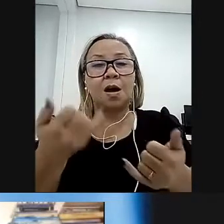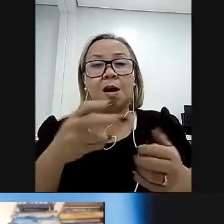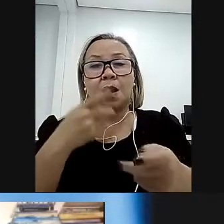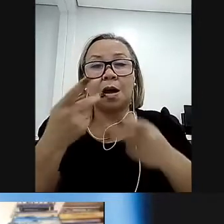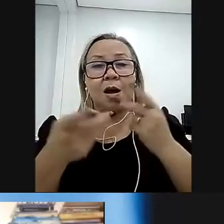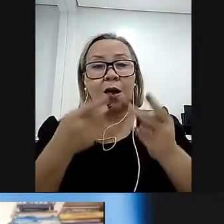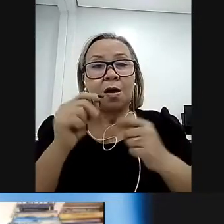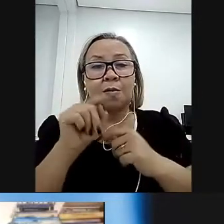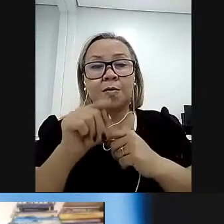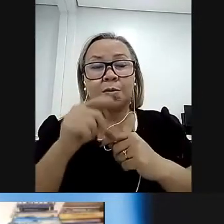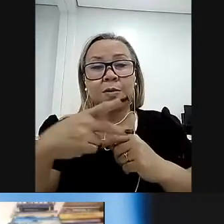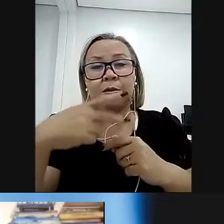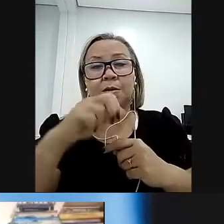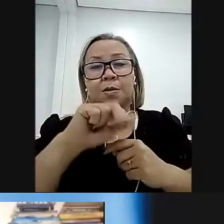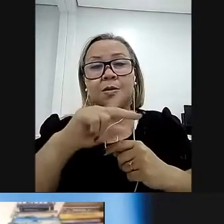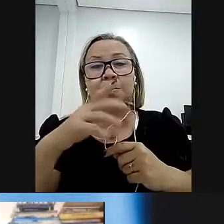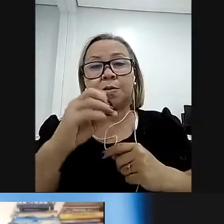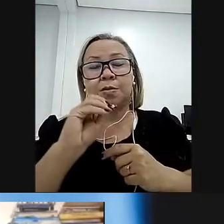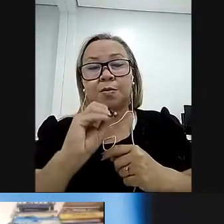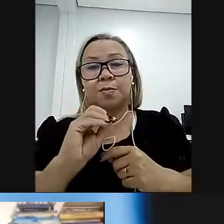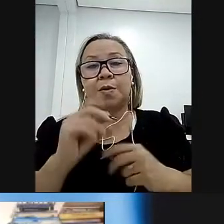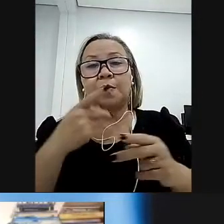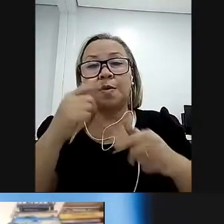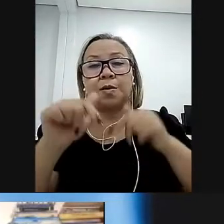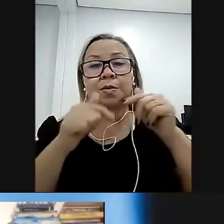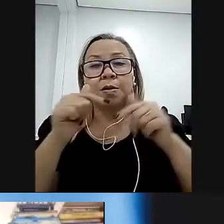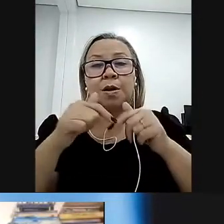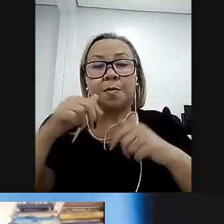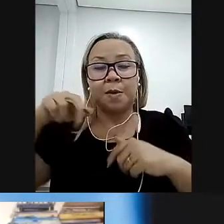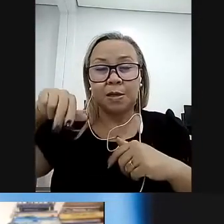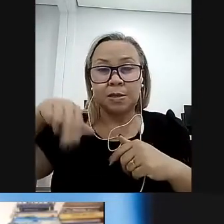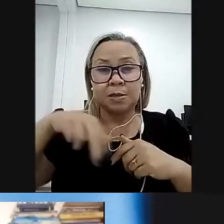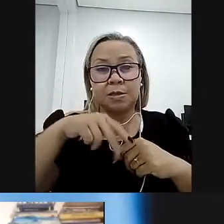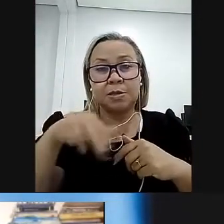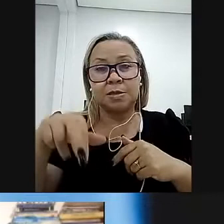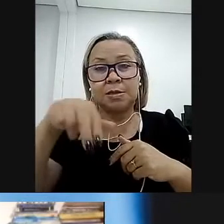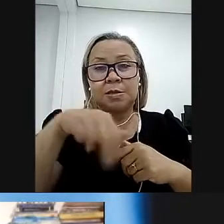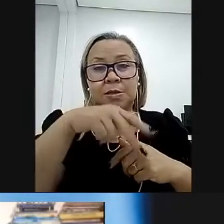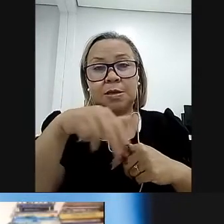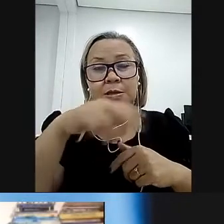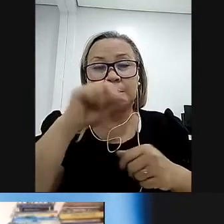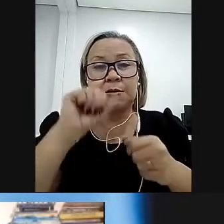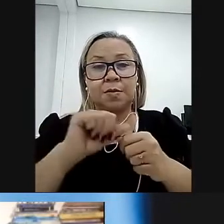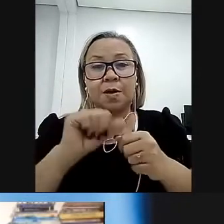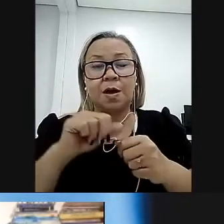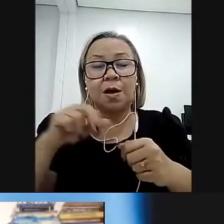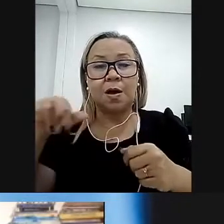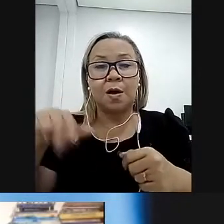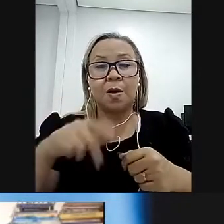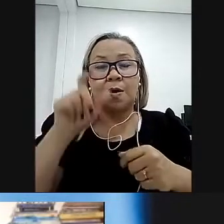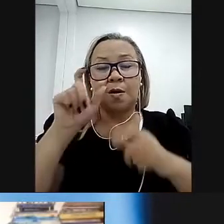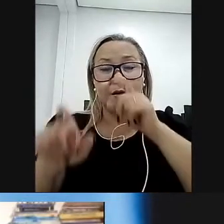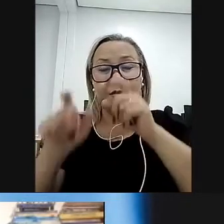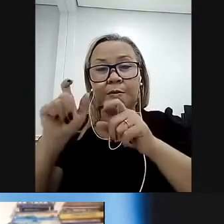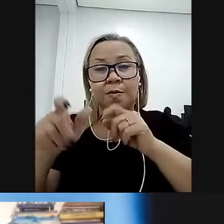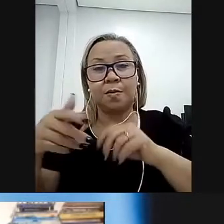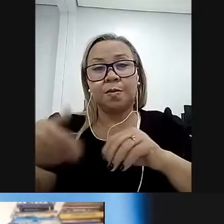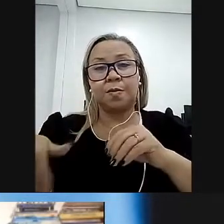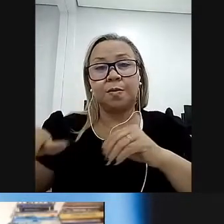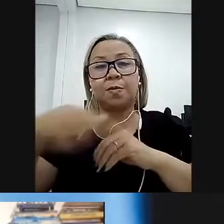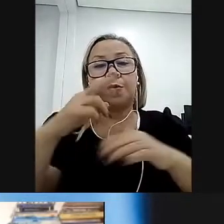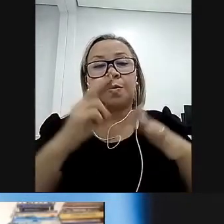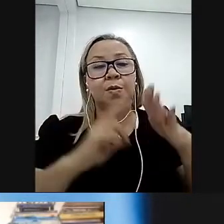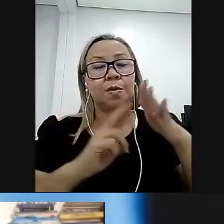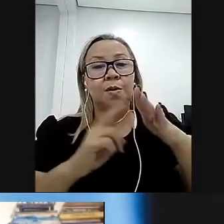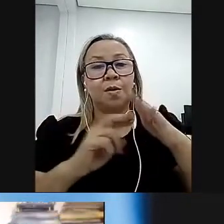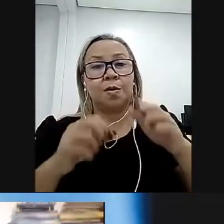Paulo Fonseca, sobre o trabalho das trilhas traçadas pelos pedestres, foi aplicada no entorno da rodoviária e no grande gramado